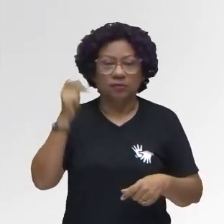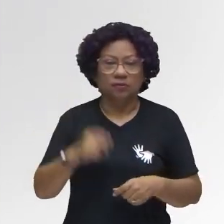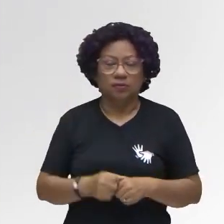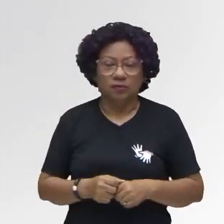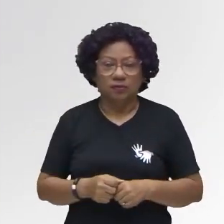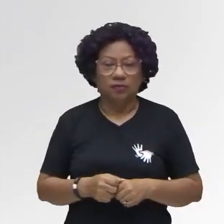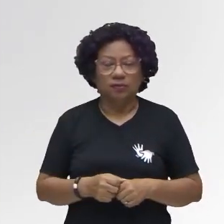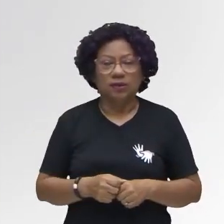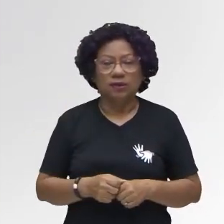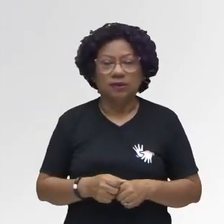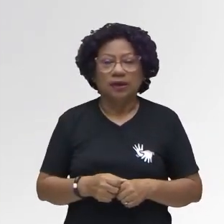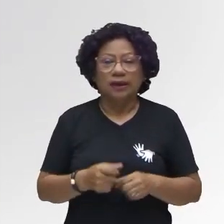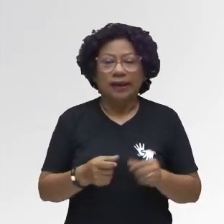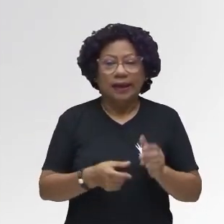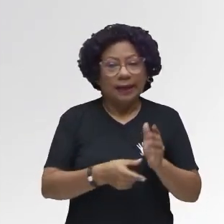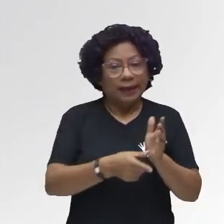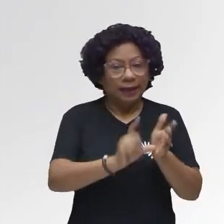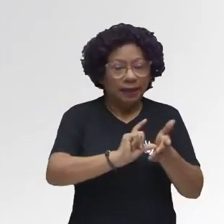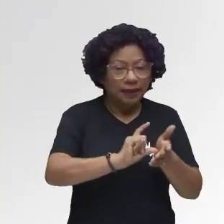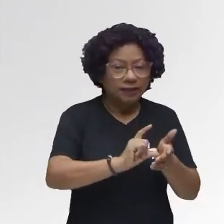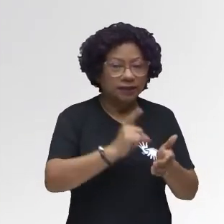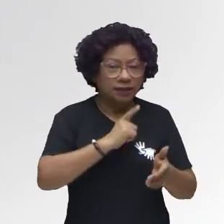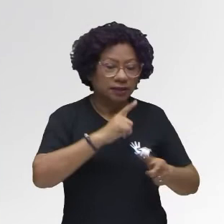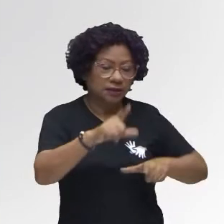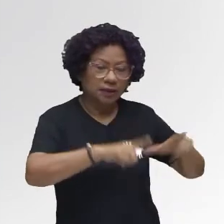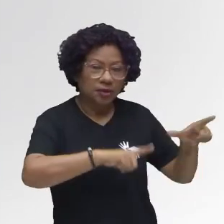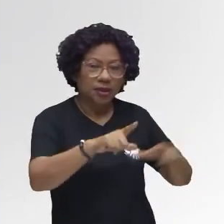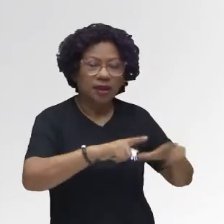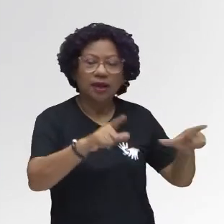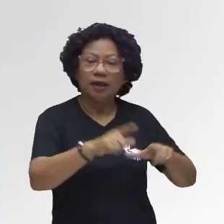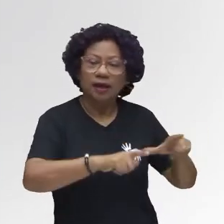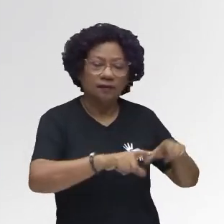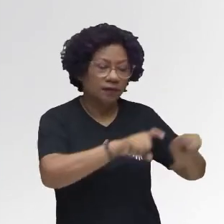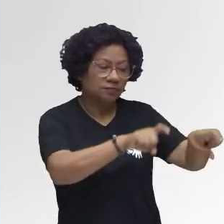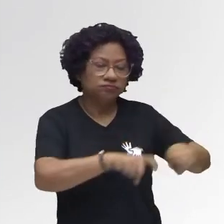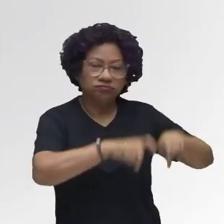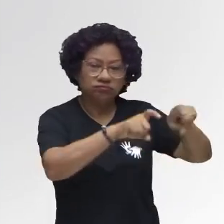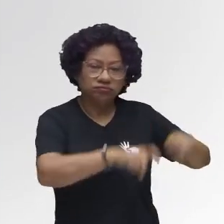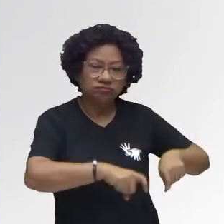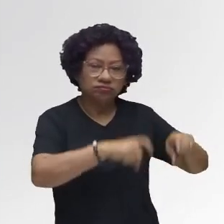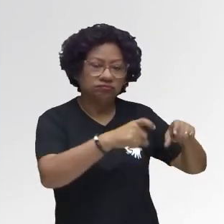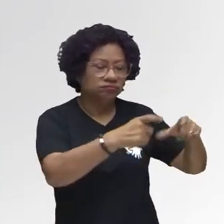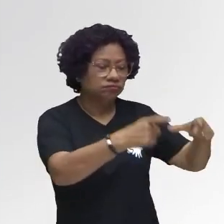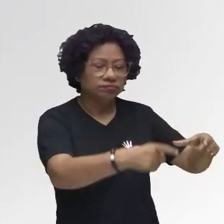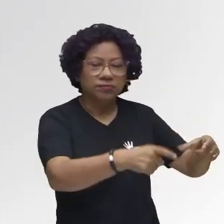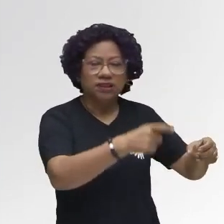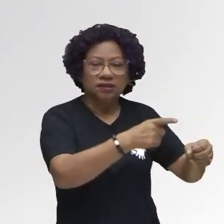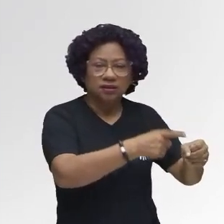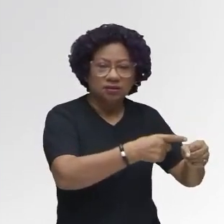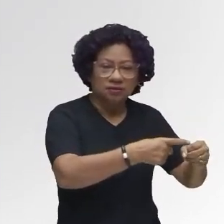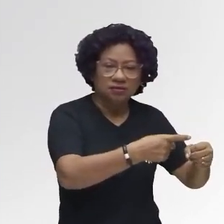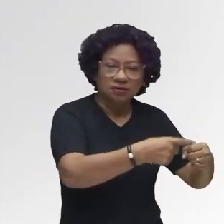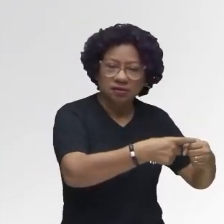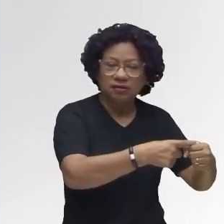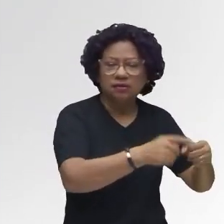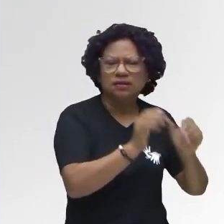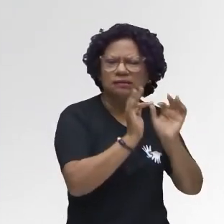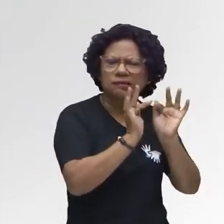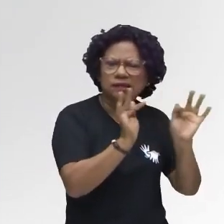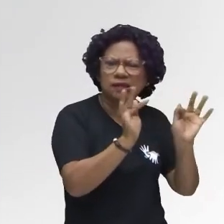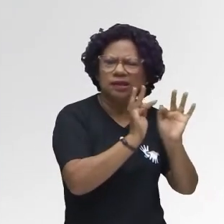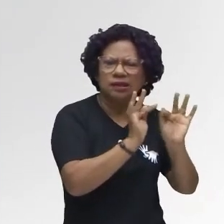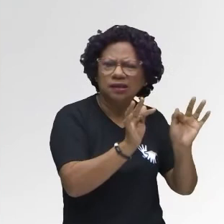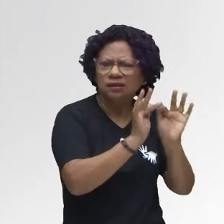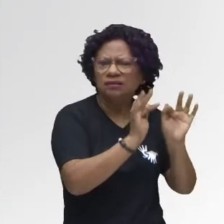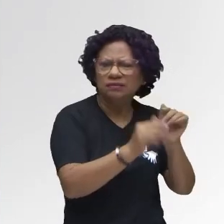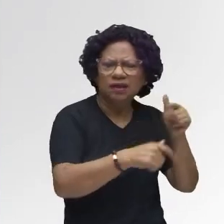campo. E somente com o surgimento das indústrias que a gente já observou, é que as cidades é que vão dar essa